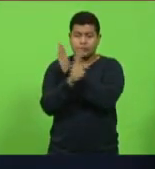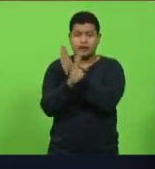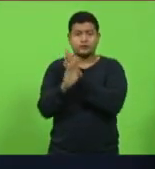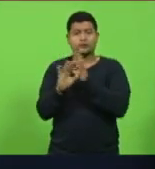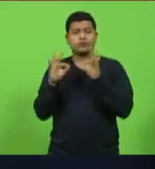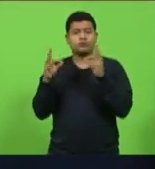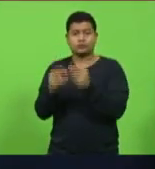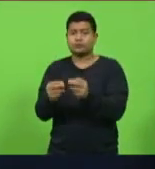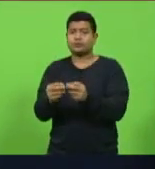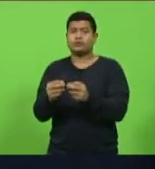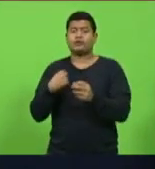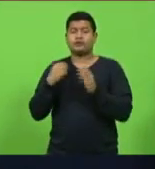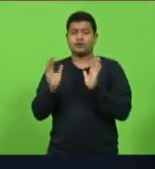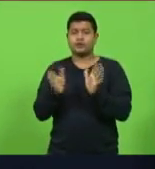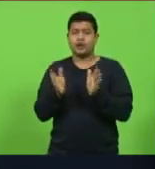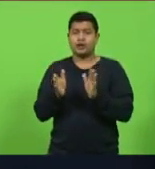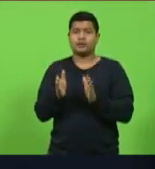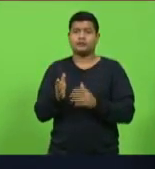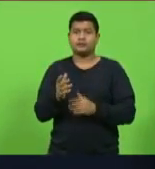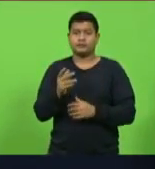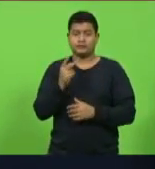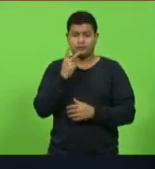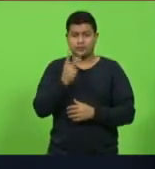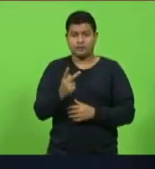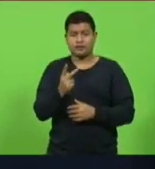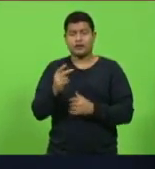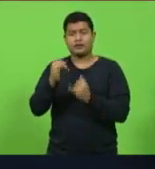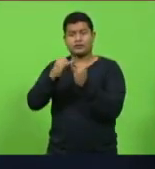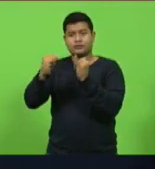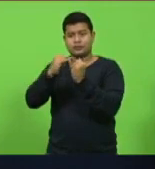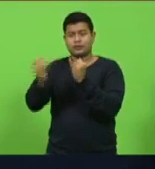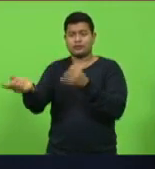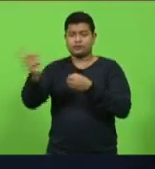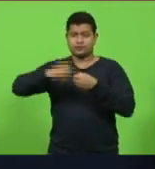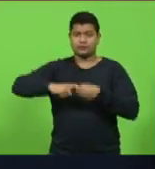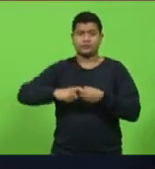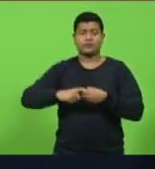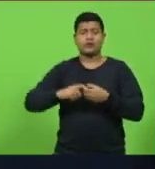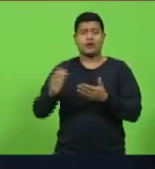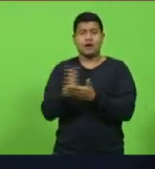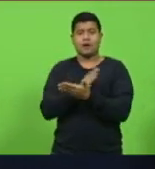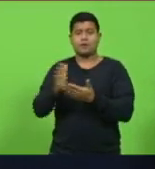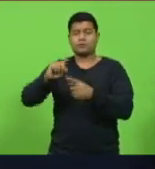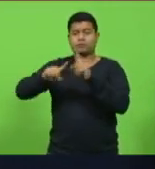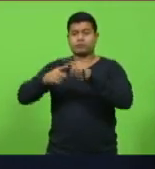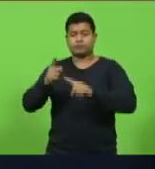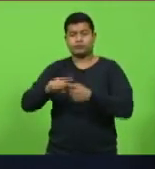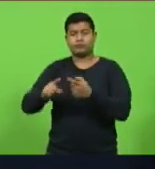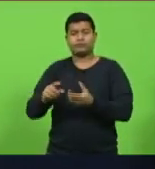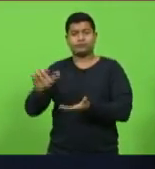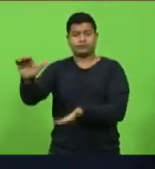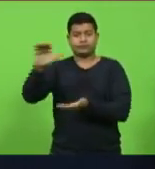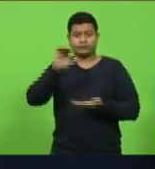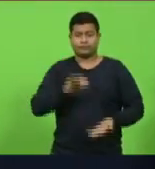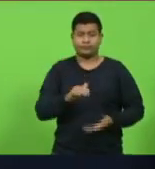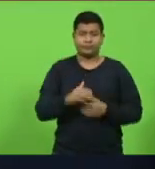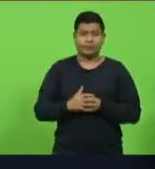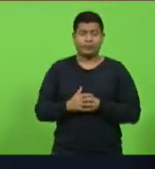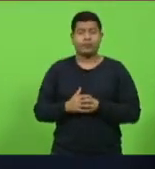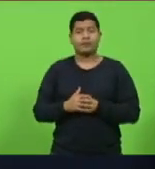modo que já foram recuperados uma parte disso e alguns desses equipamentos contudo o estado